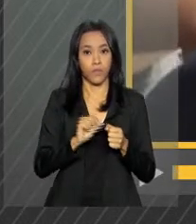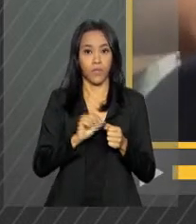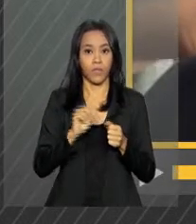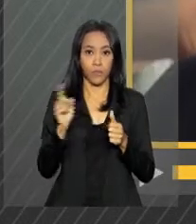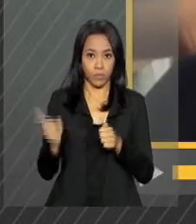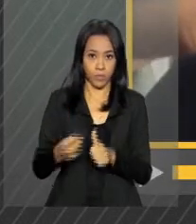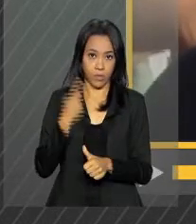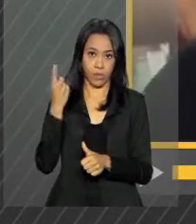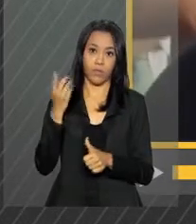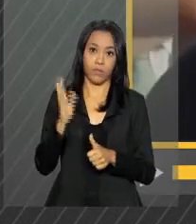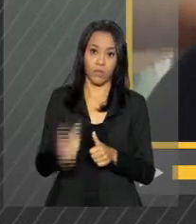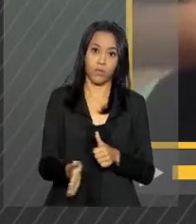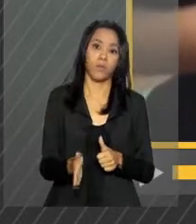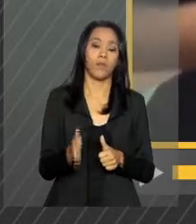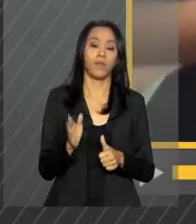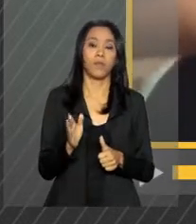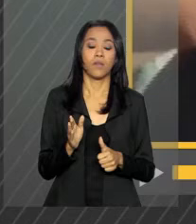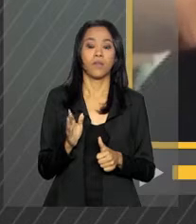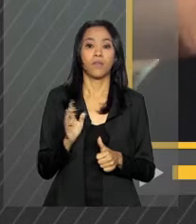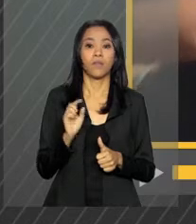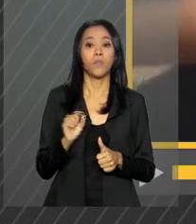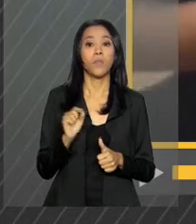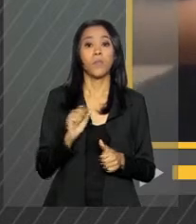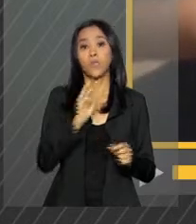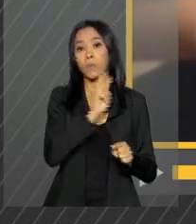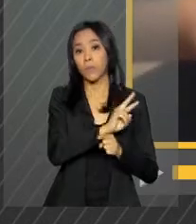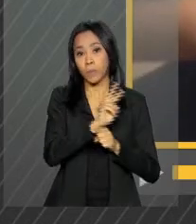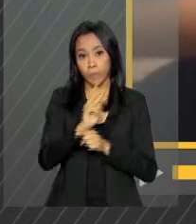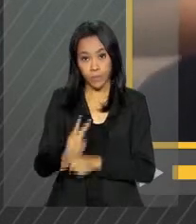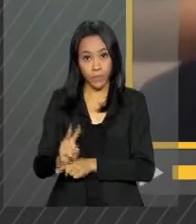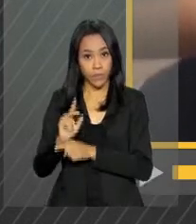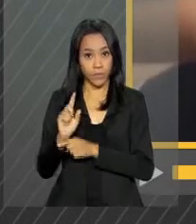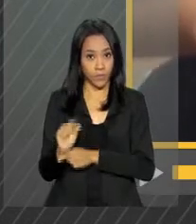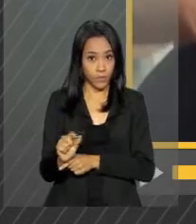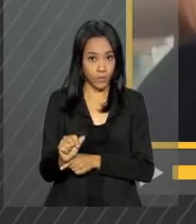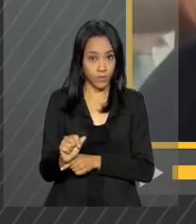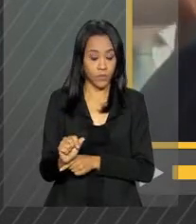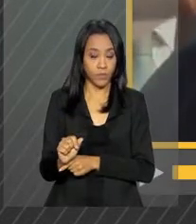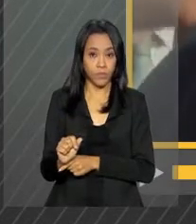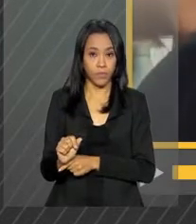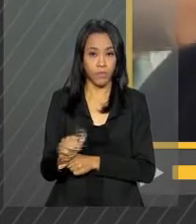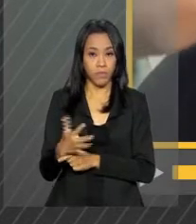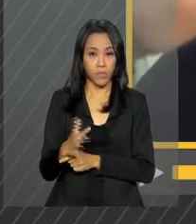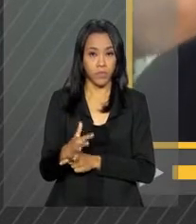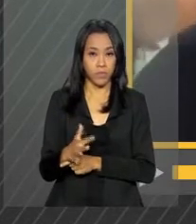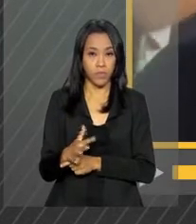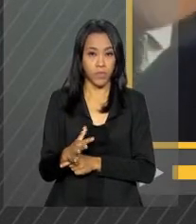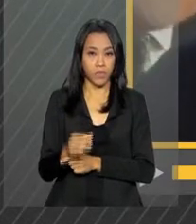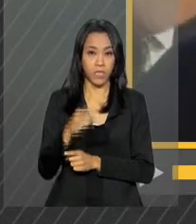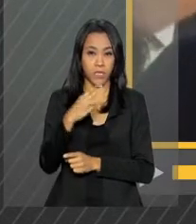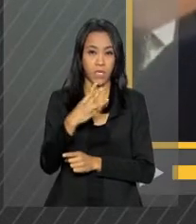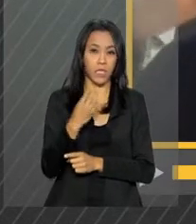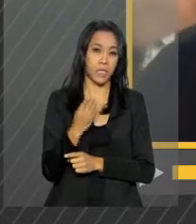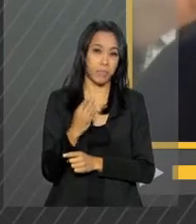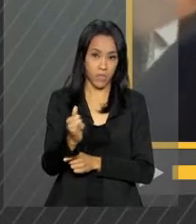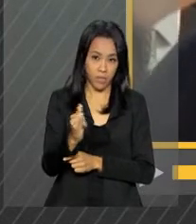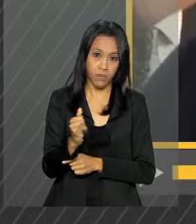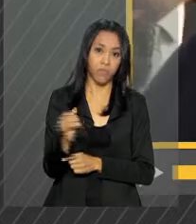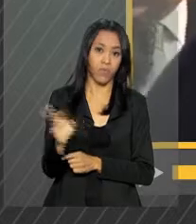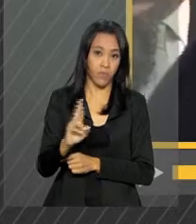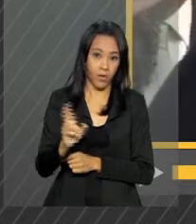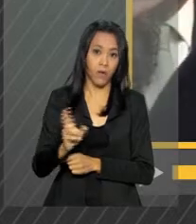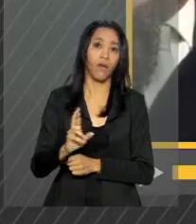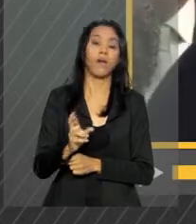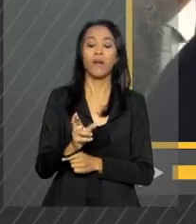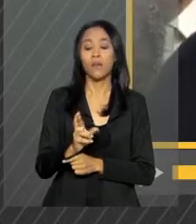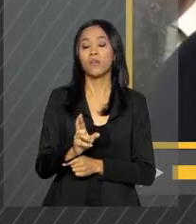importante de um empréstimo de um pouco menos do que 3 bilhões de reais, mas um